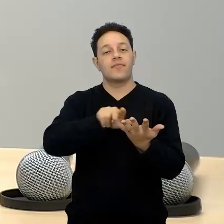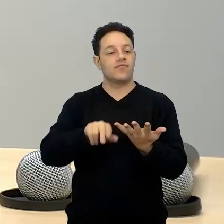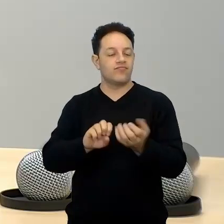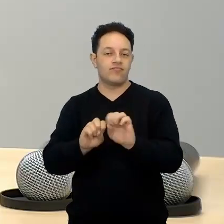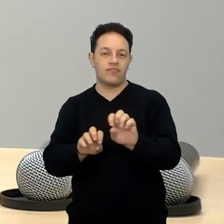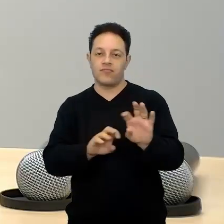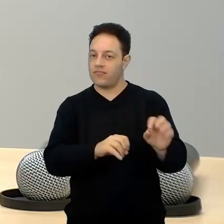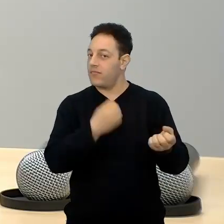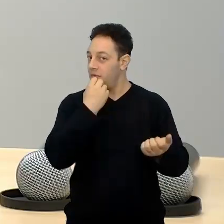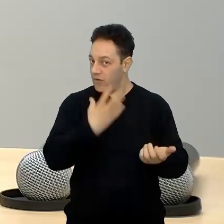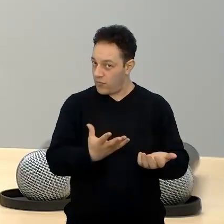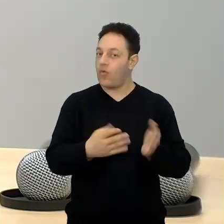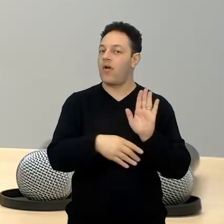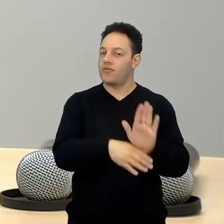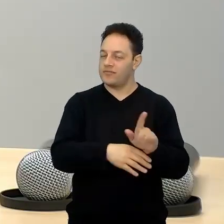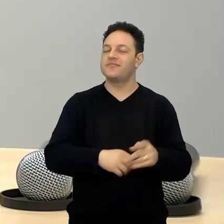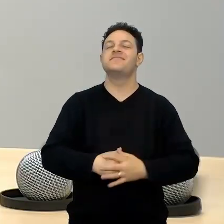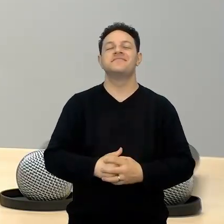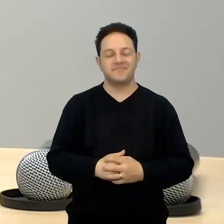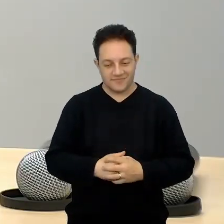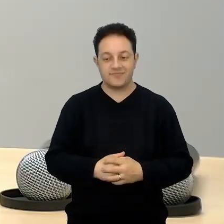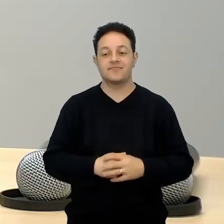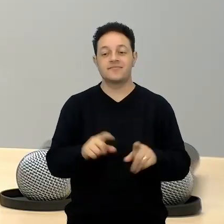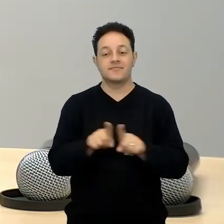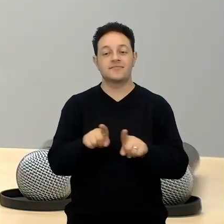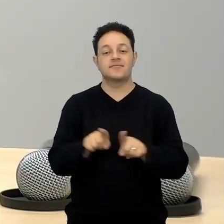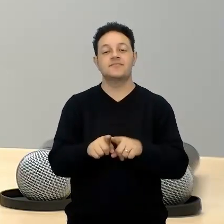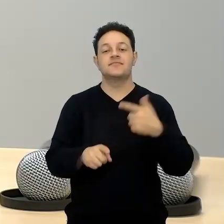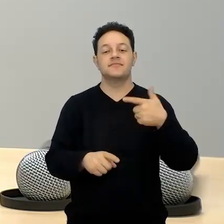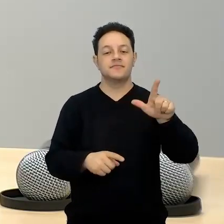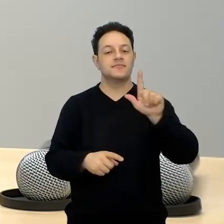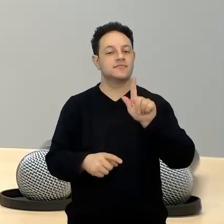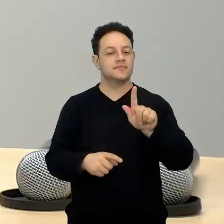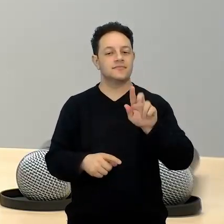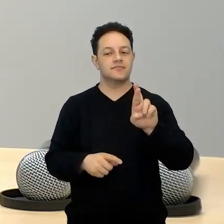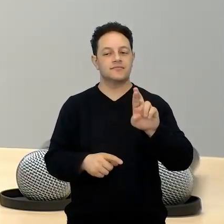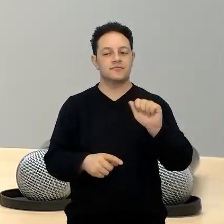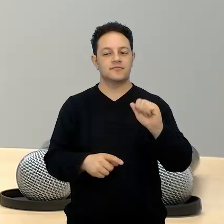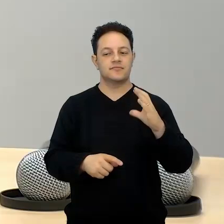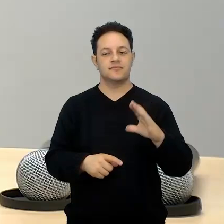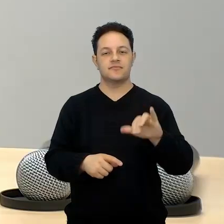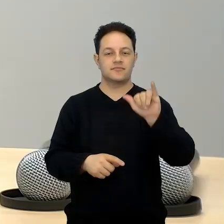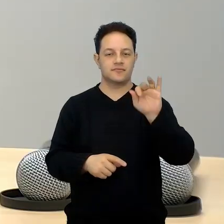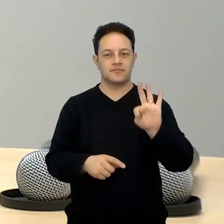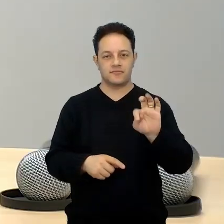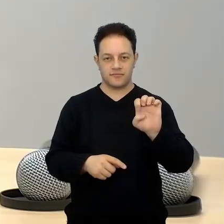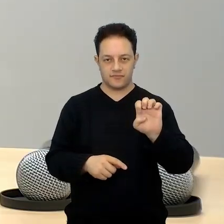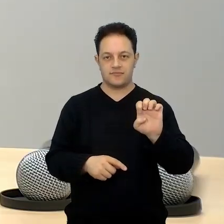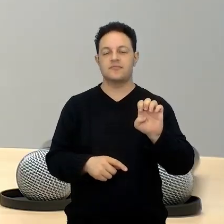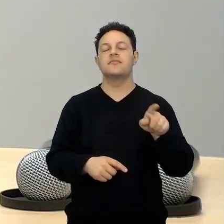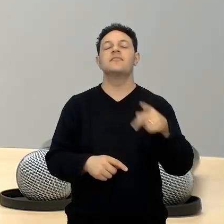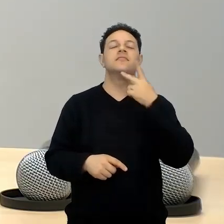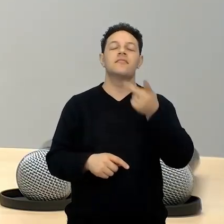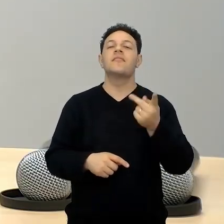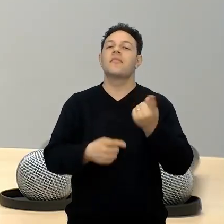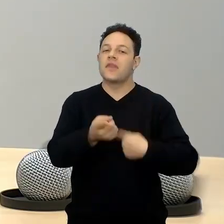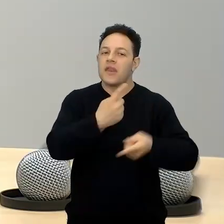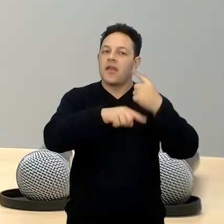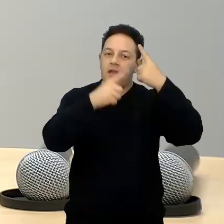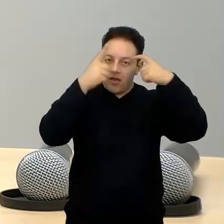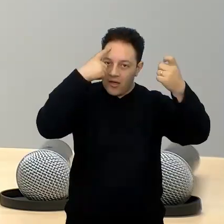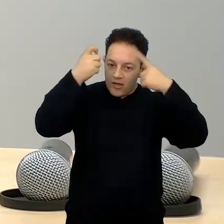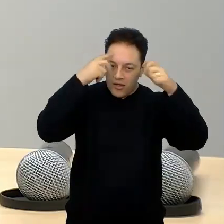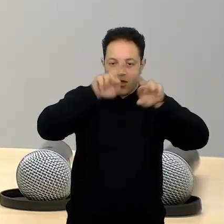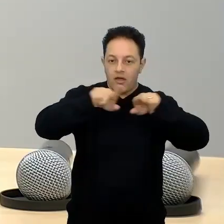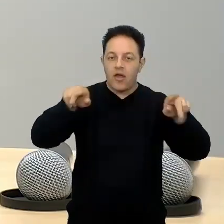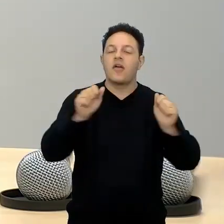multidisciplinariedade, isso é bem bacana, né? E a Graciete falando para desenvolver a criatividade e vivência